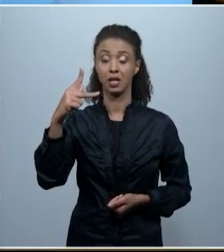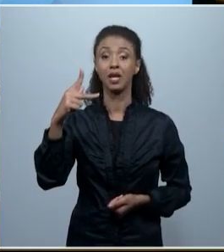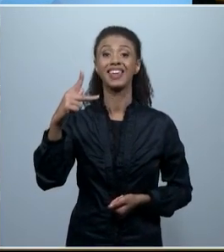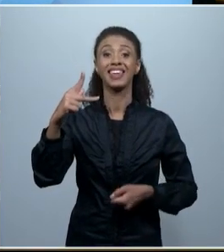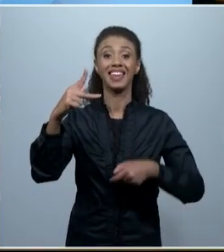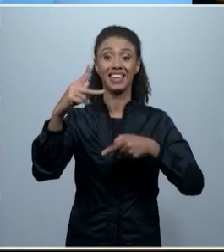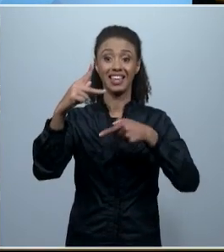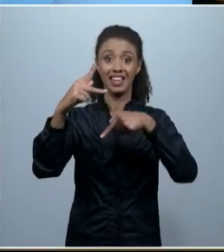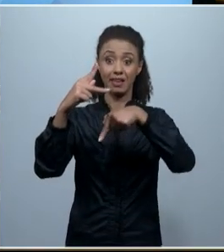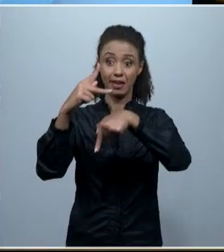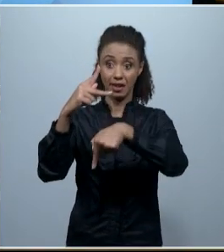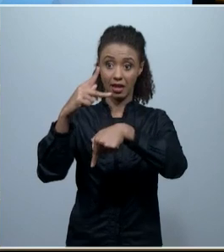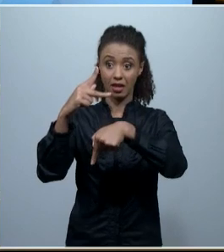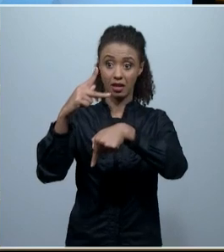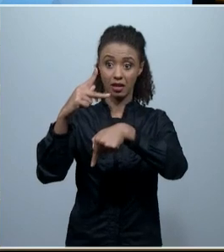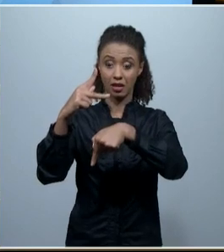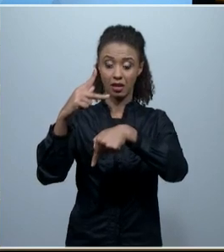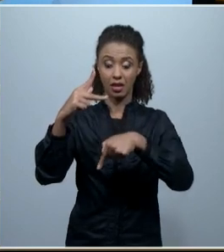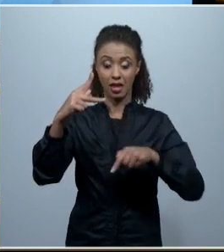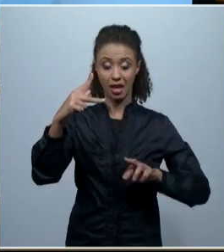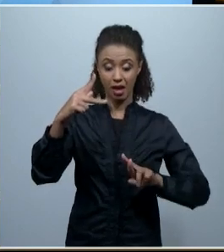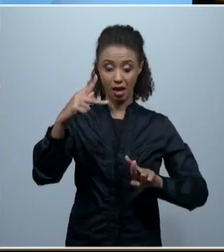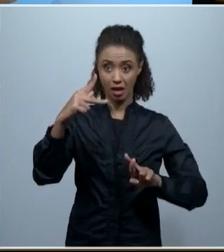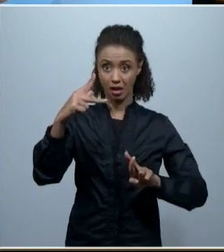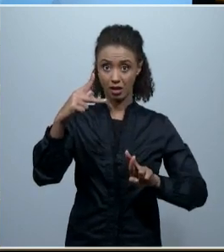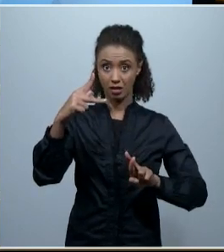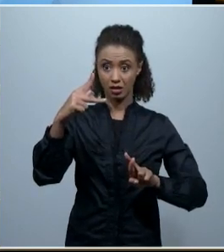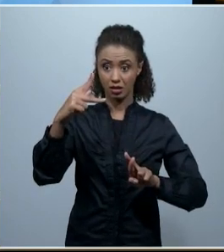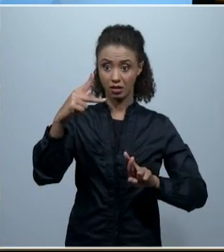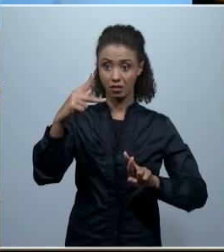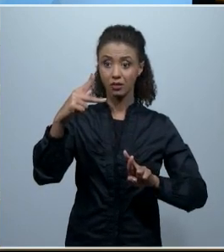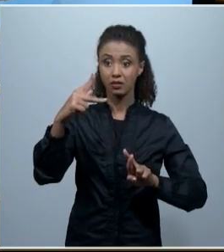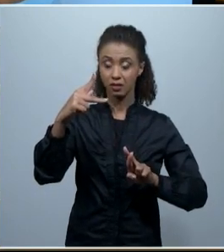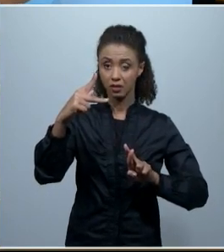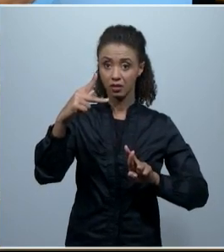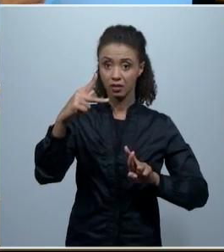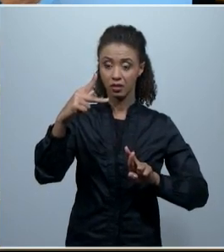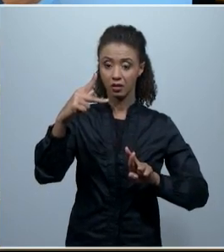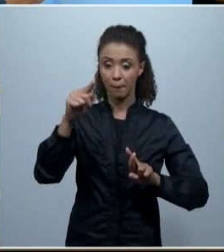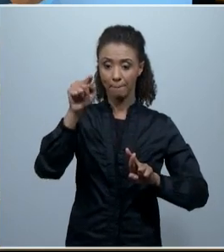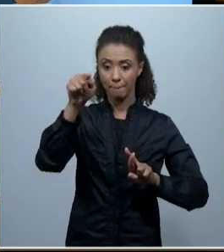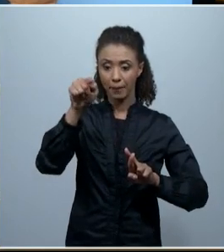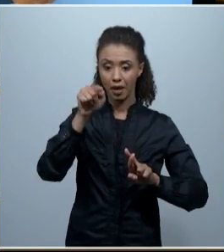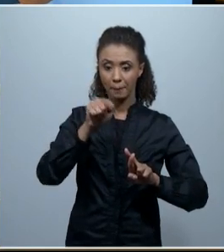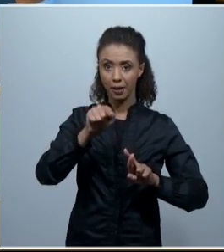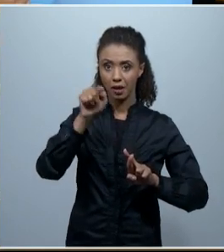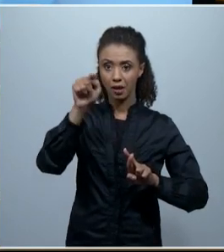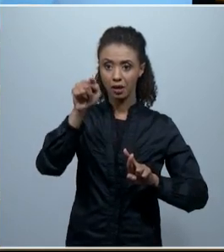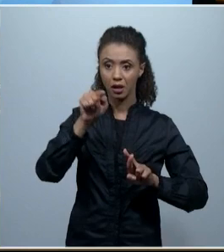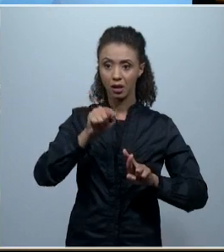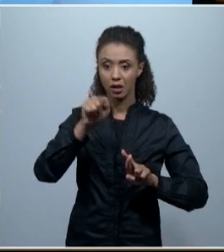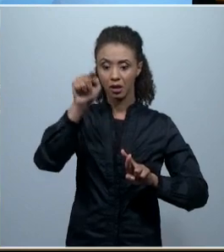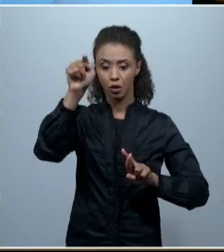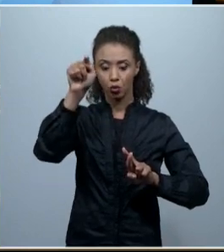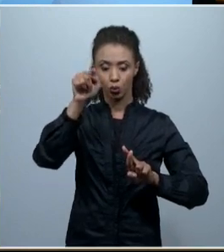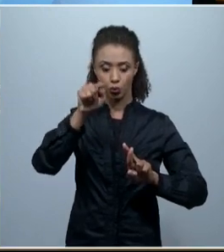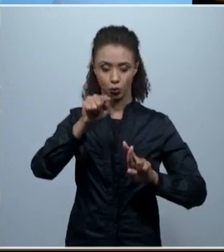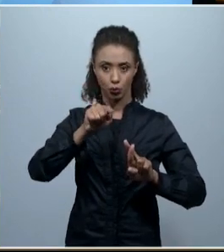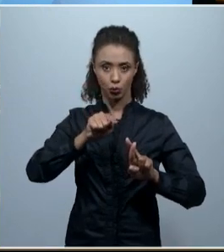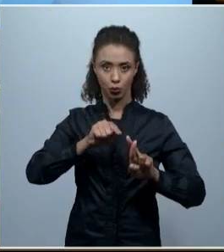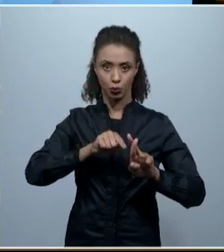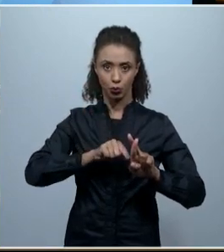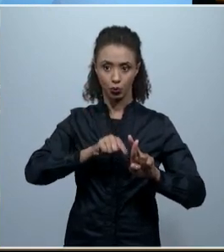r ao traçar a reta ligando pq eu vou ganhar o ponto em ham pertencente à reta